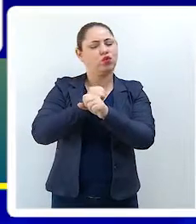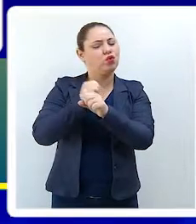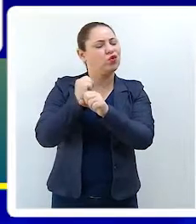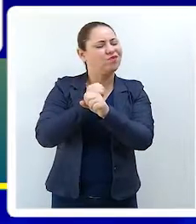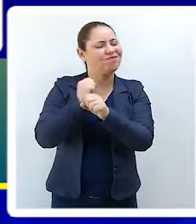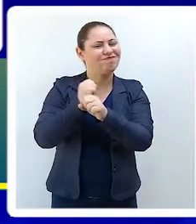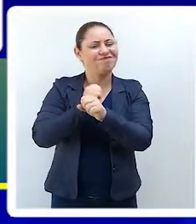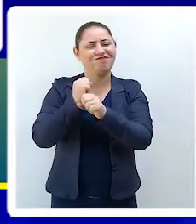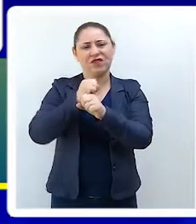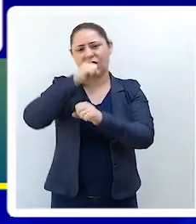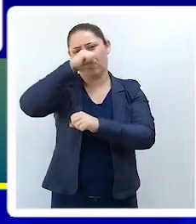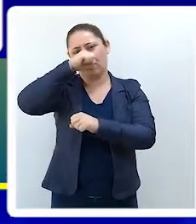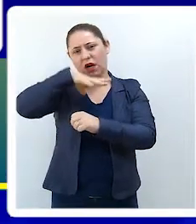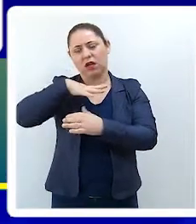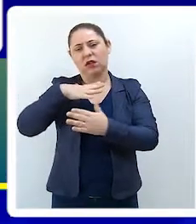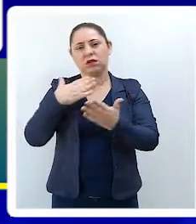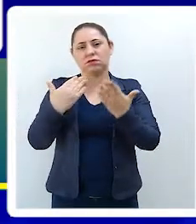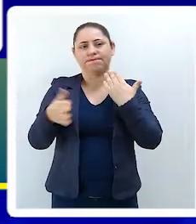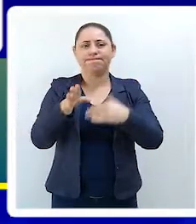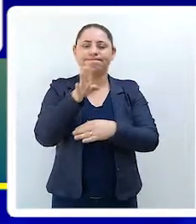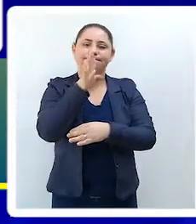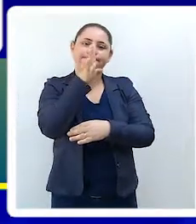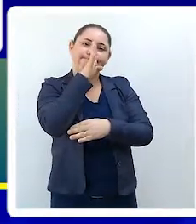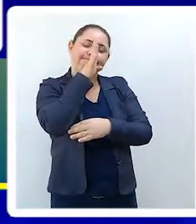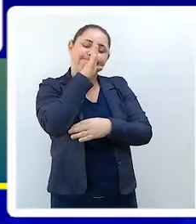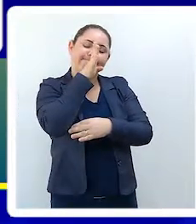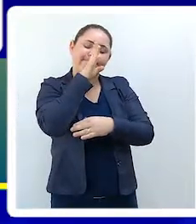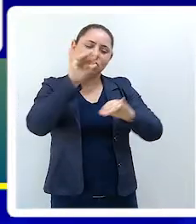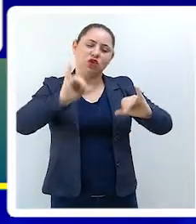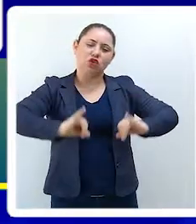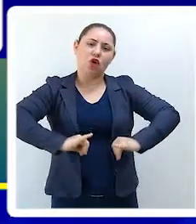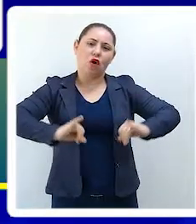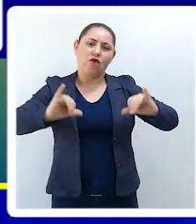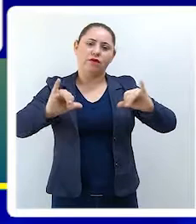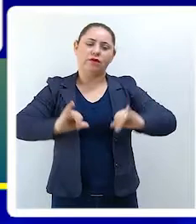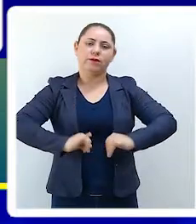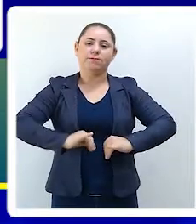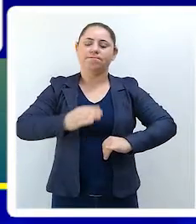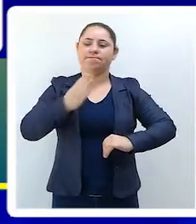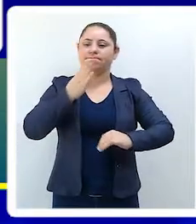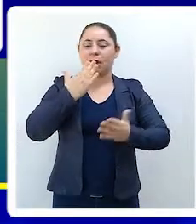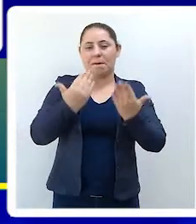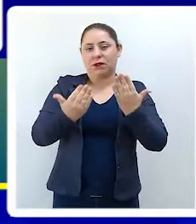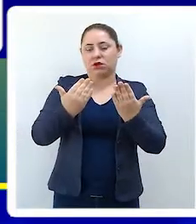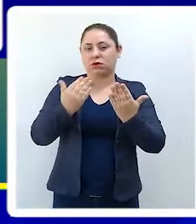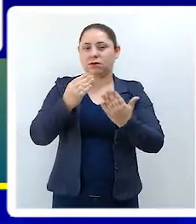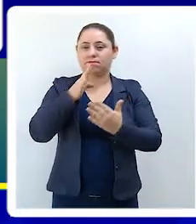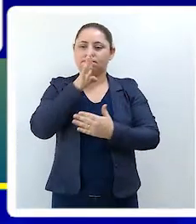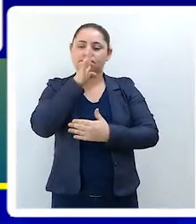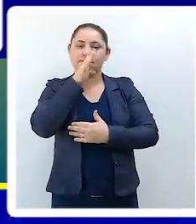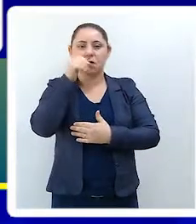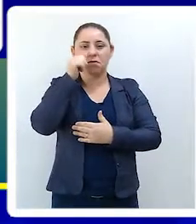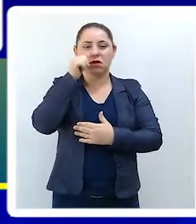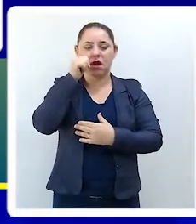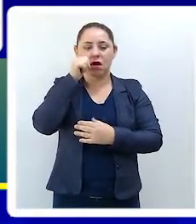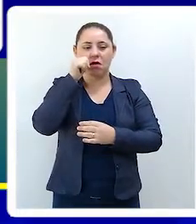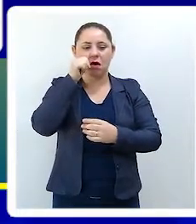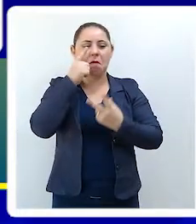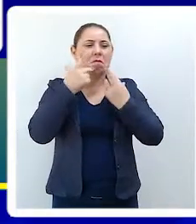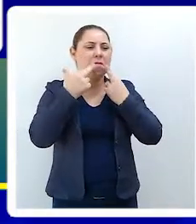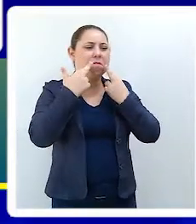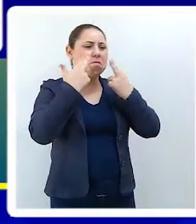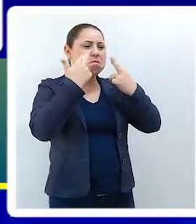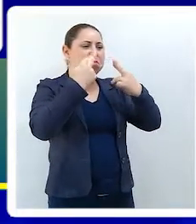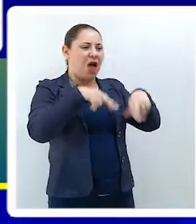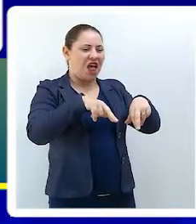anos sofrendo uma violência silenciosa. A violência psicológica, ela é silenciosa, as mulheres são